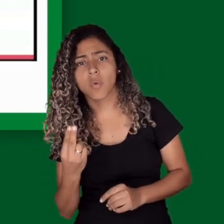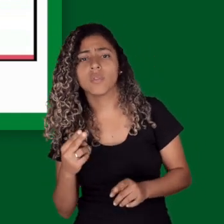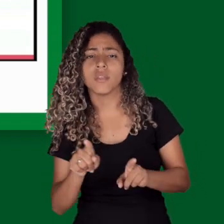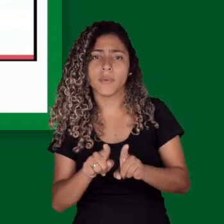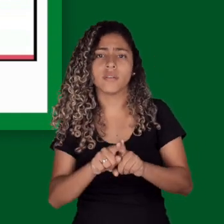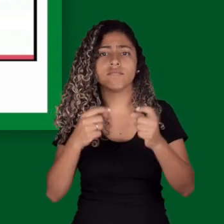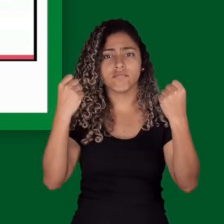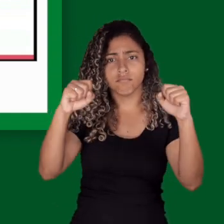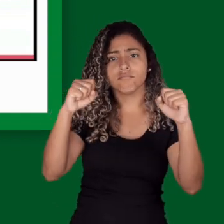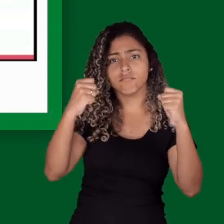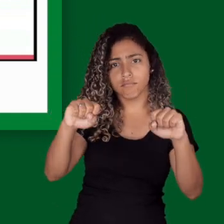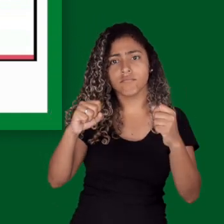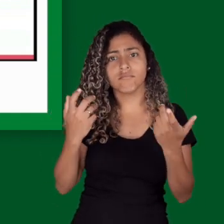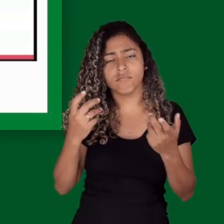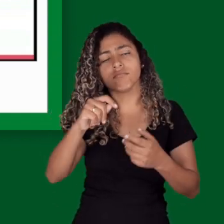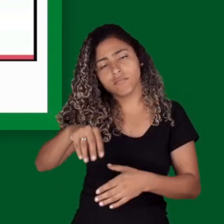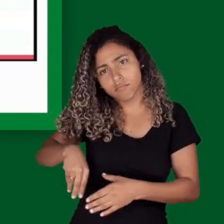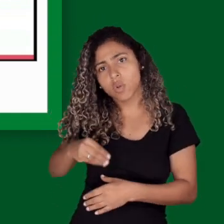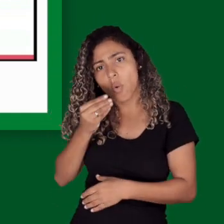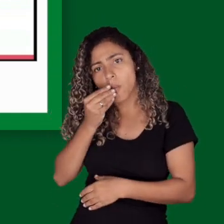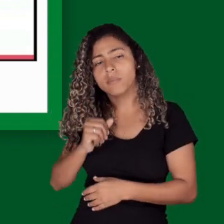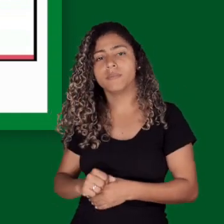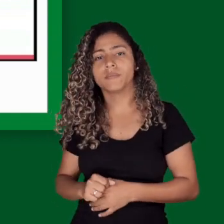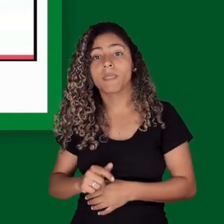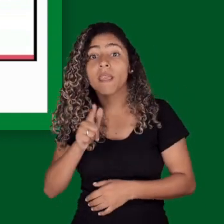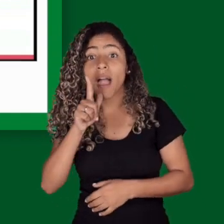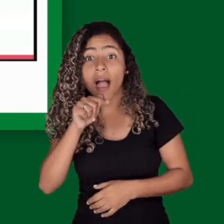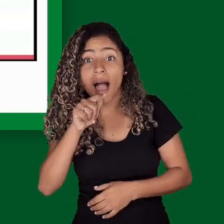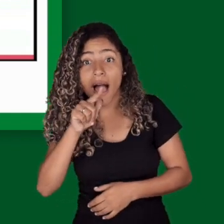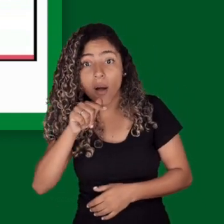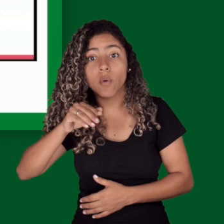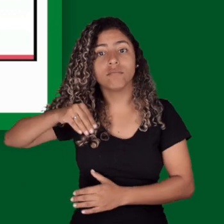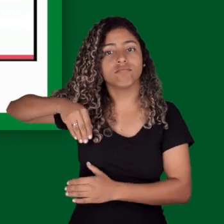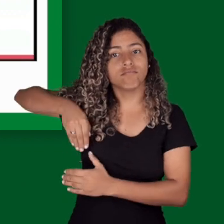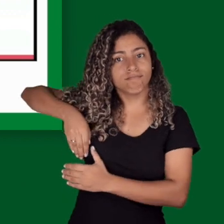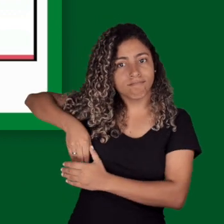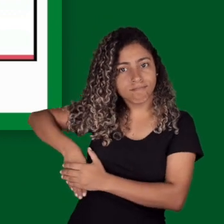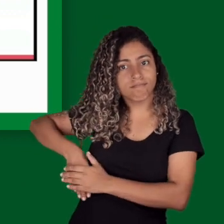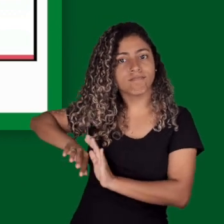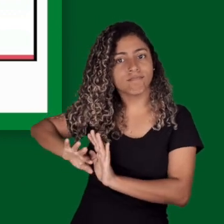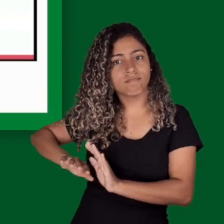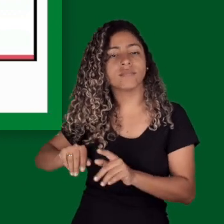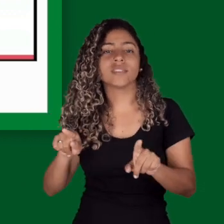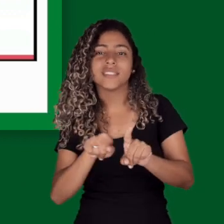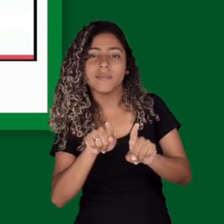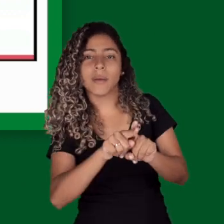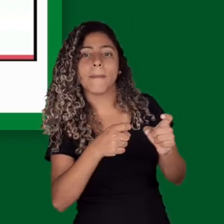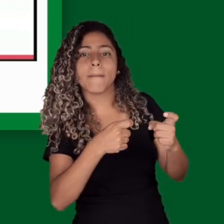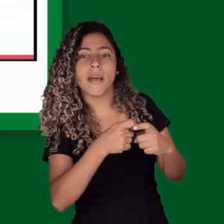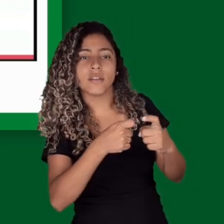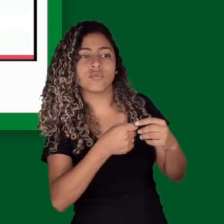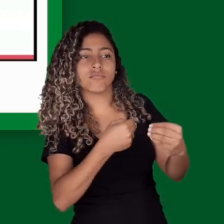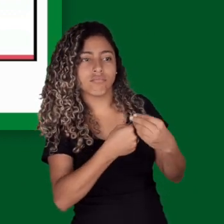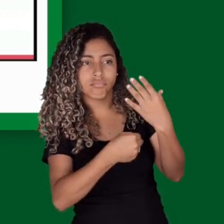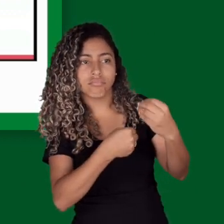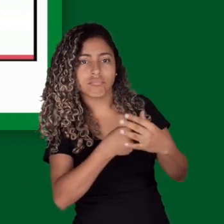habitual. Levar também garrafa de água para se manter hidratado e também as orientações do seu